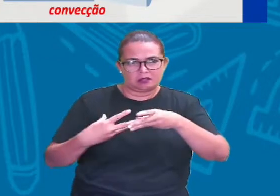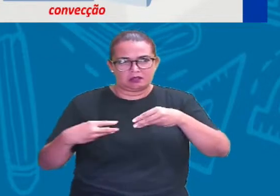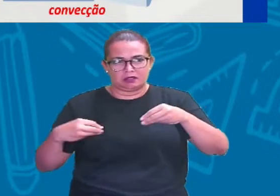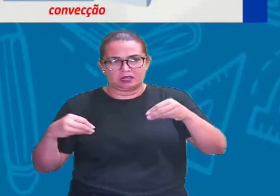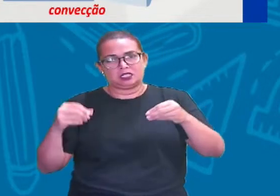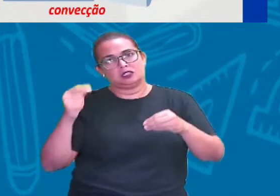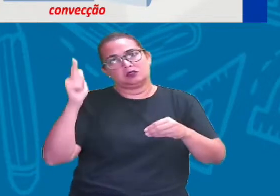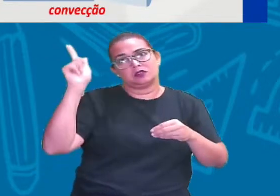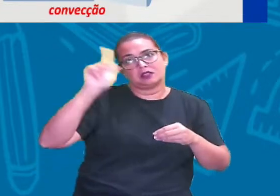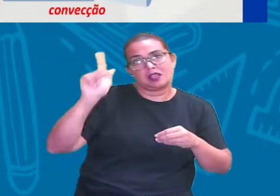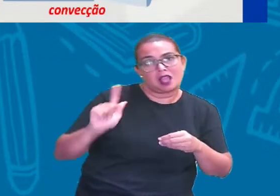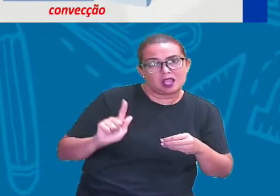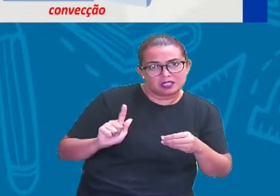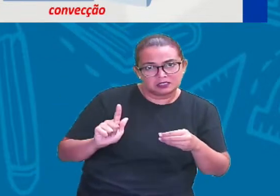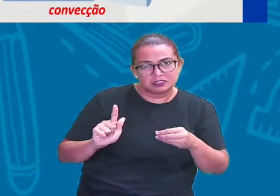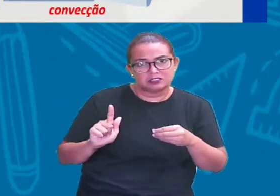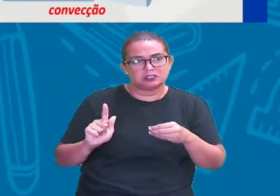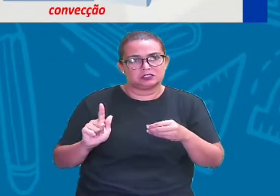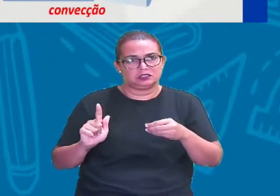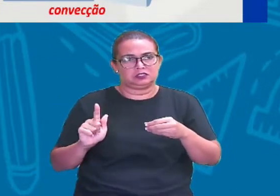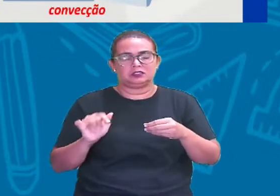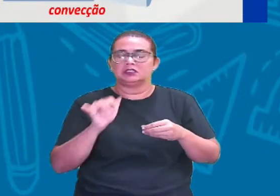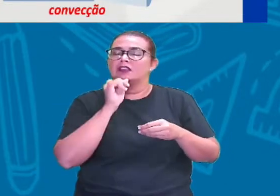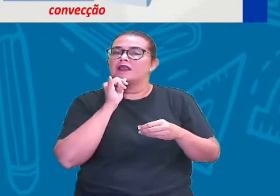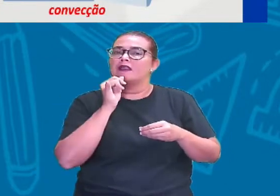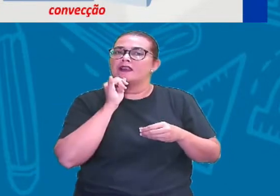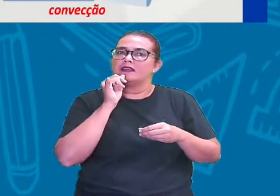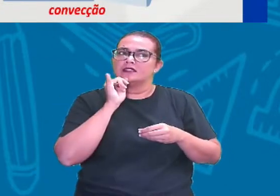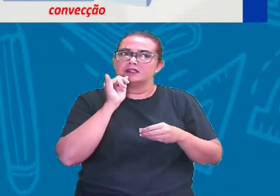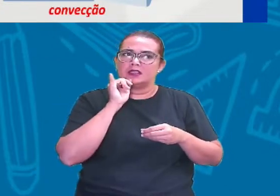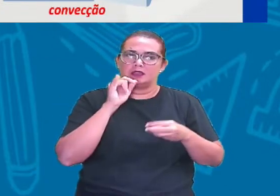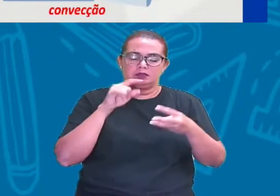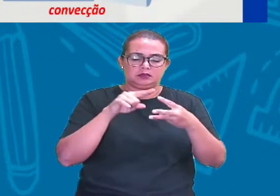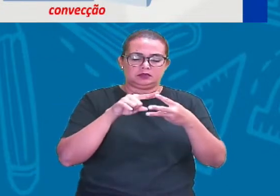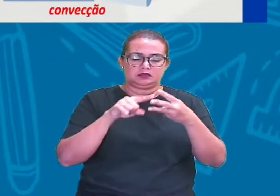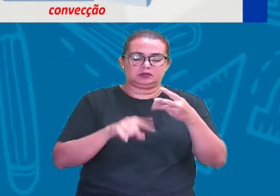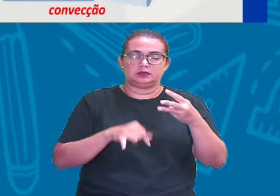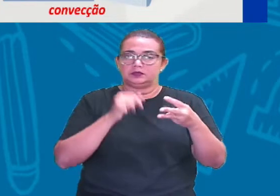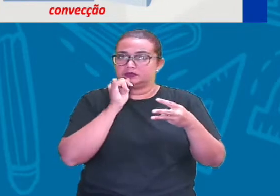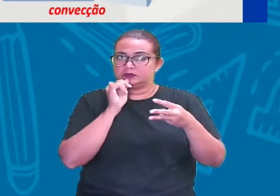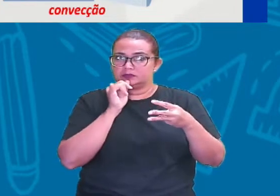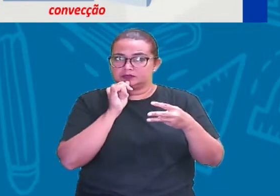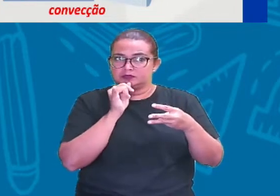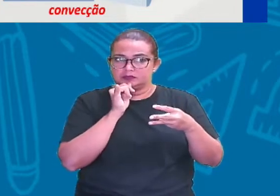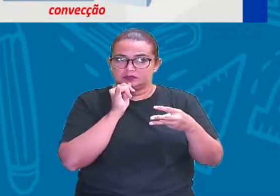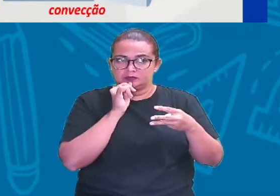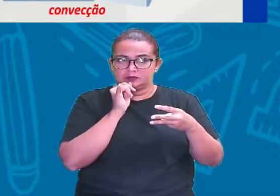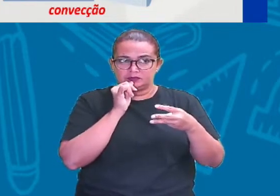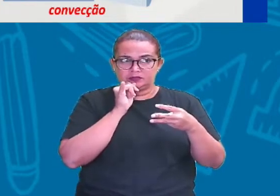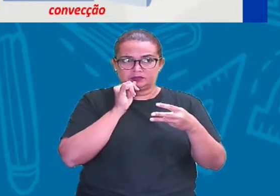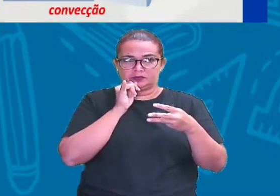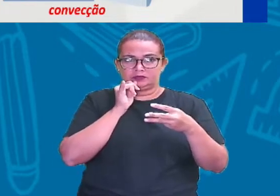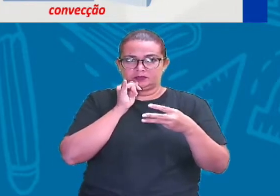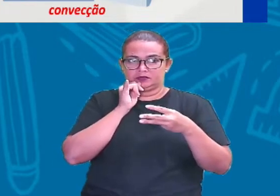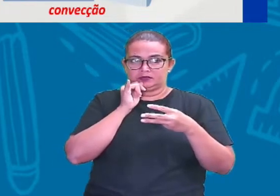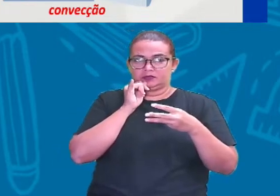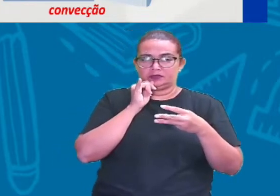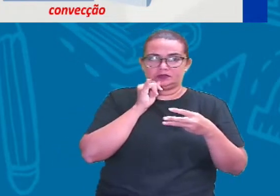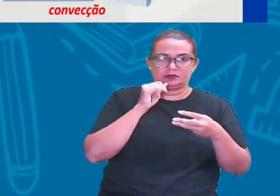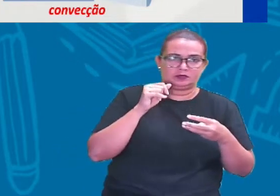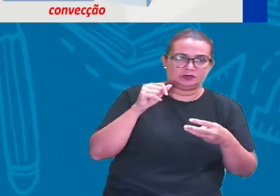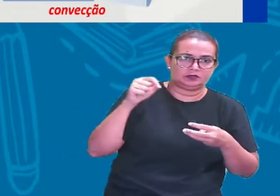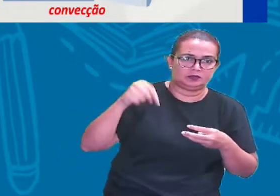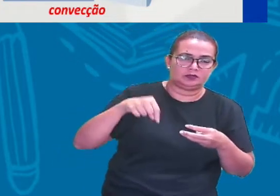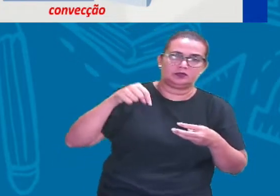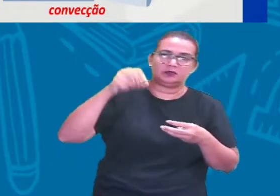o gás, tá bom? Como exemplo, professor, aqui eu tenho 3 exemplos, bem básicos, né? Aqui no Nordeste mesmo, na